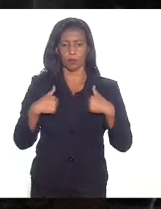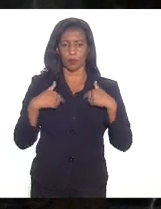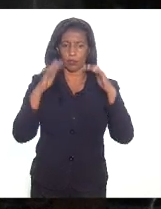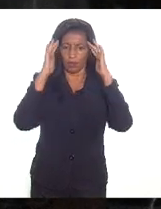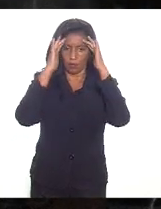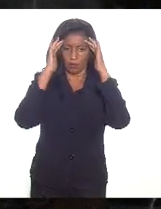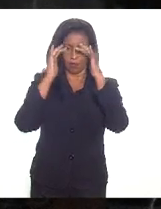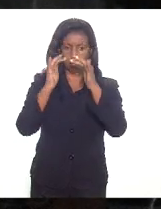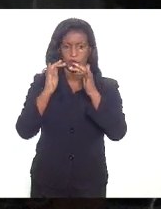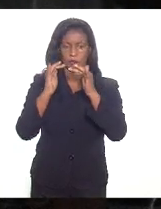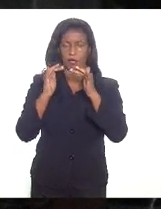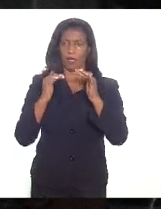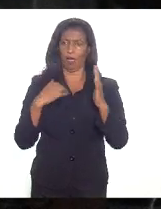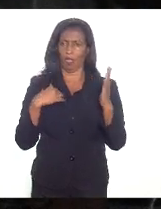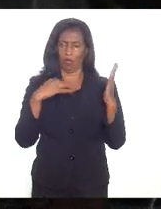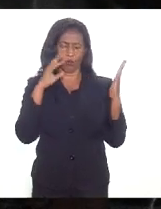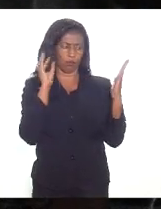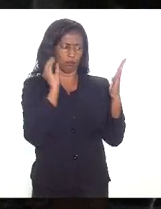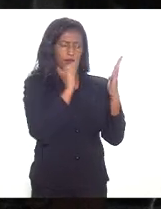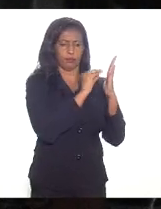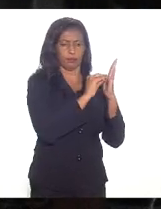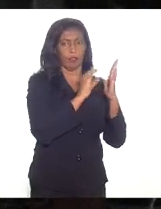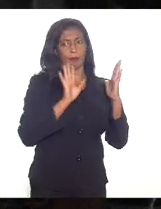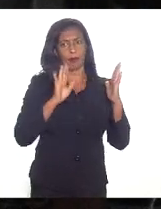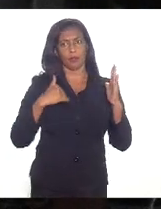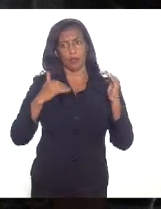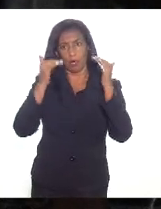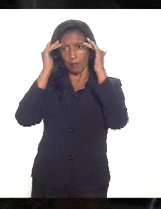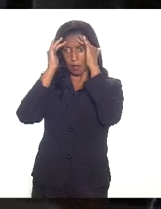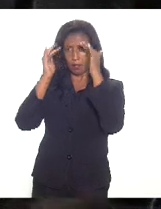fazer um destaque. Mas quero agradecer aqui,